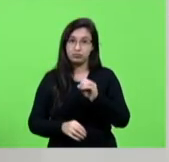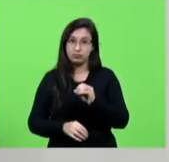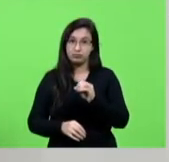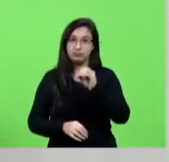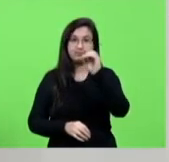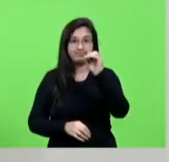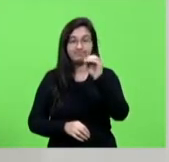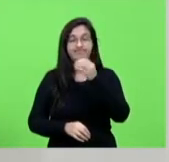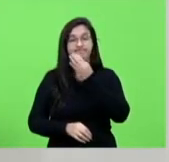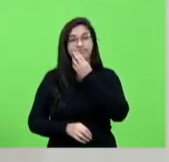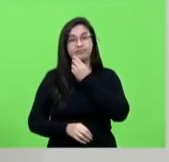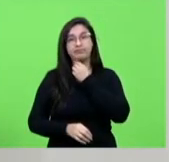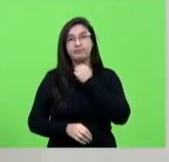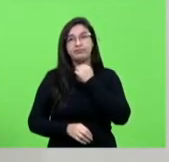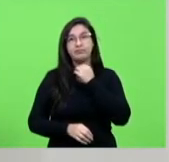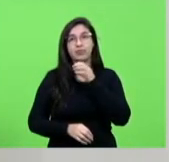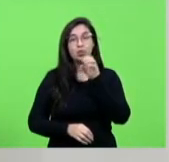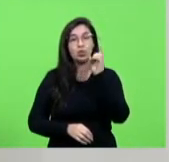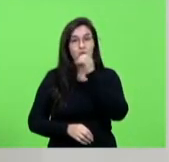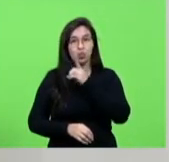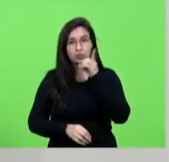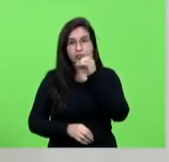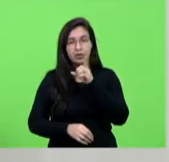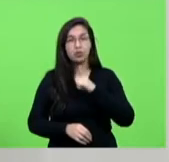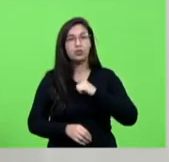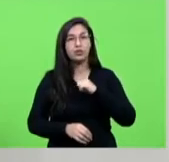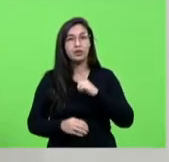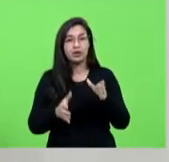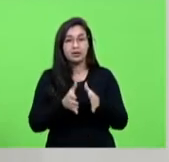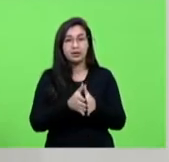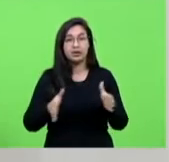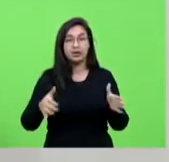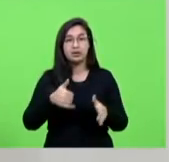até domingo, a fila por vagas de UTI cresceu